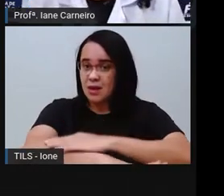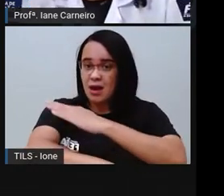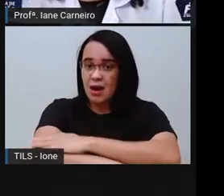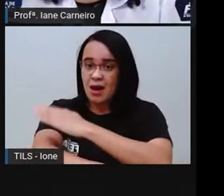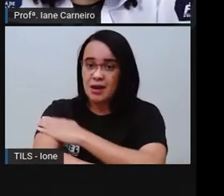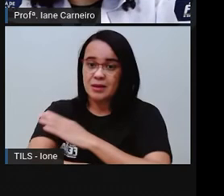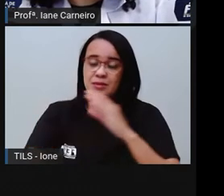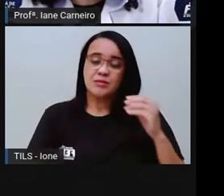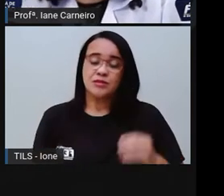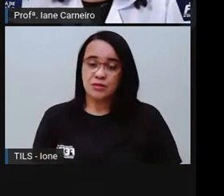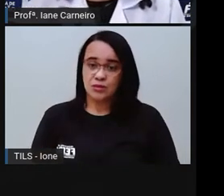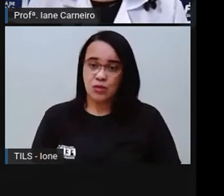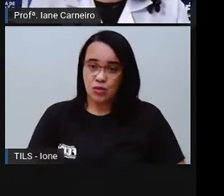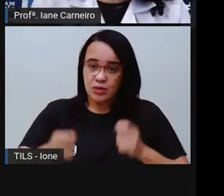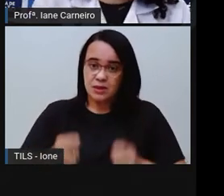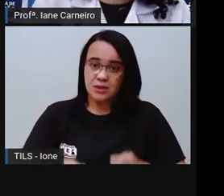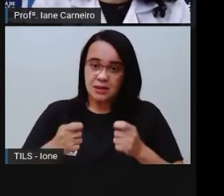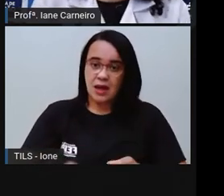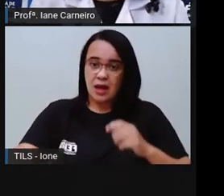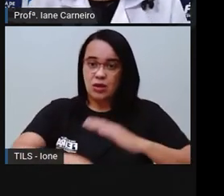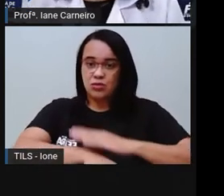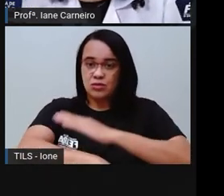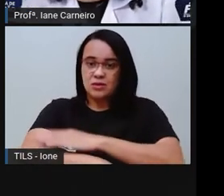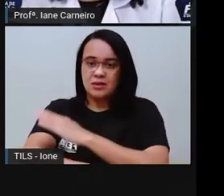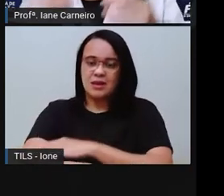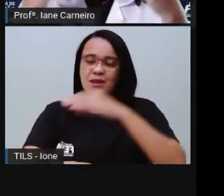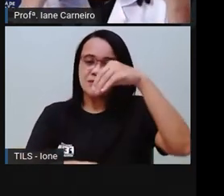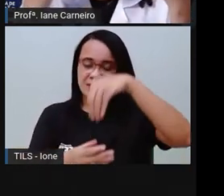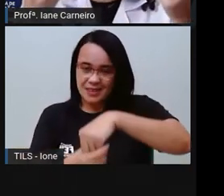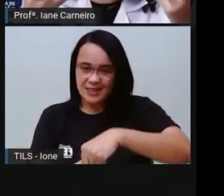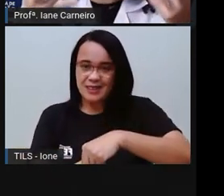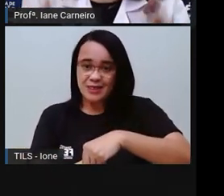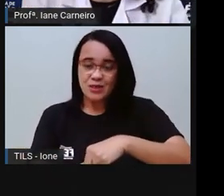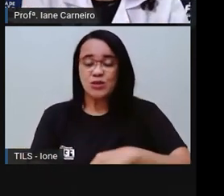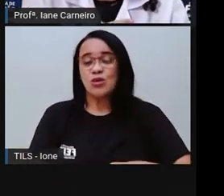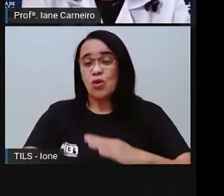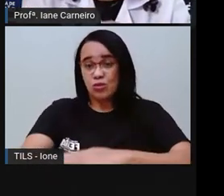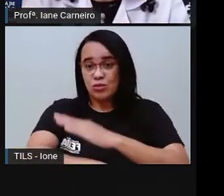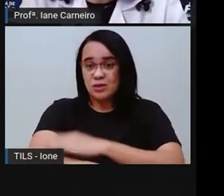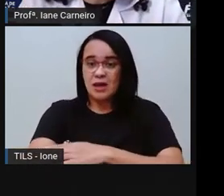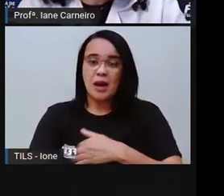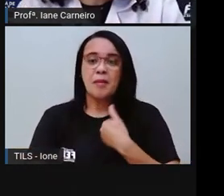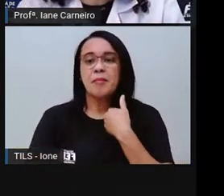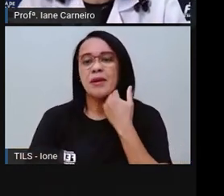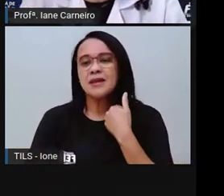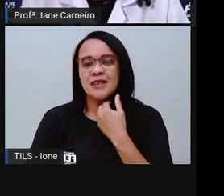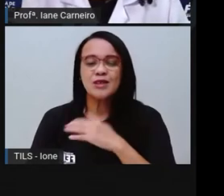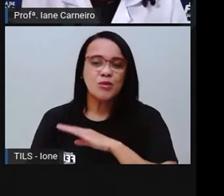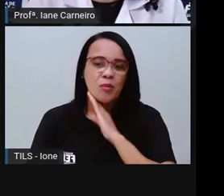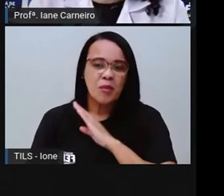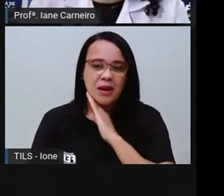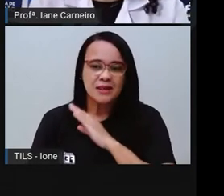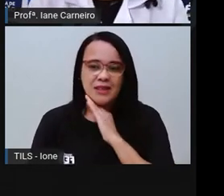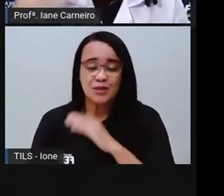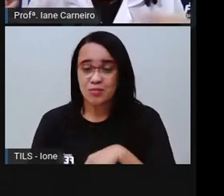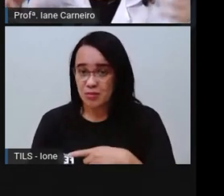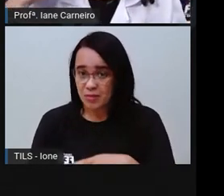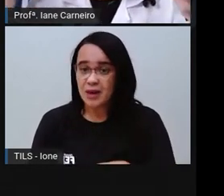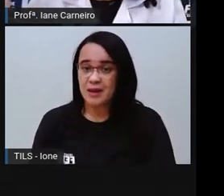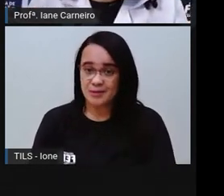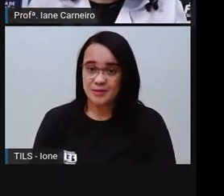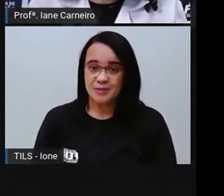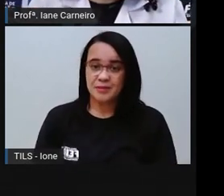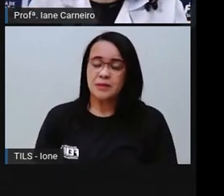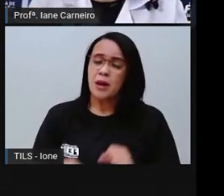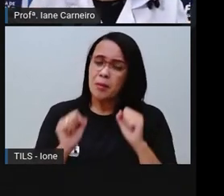o sapo batendo papo e o papo soltando vento né é uma parlenda também é então você